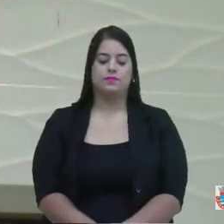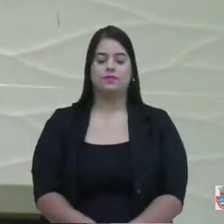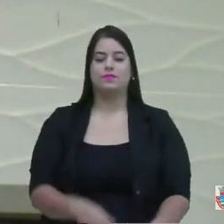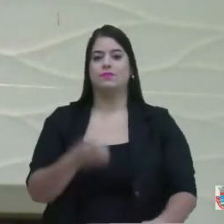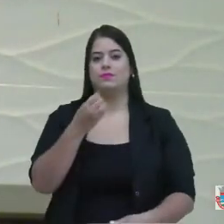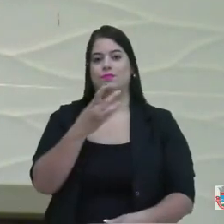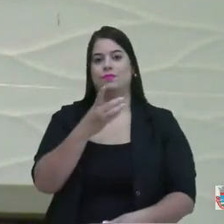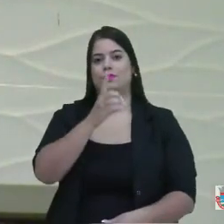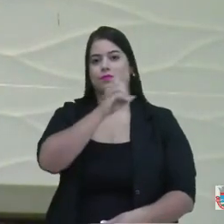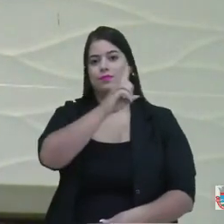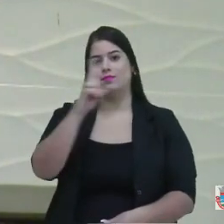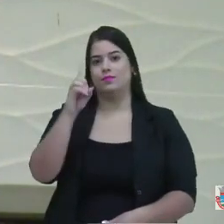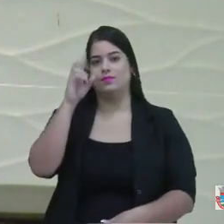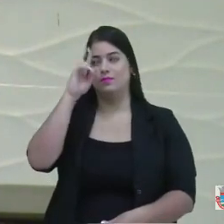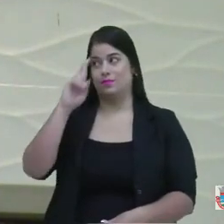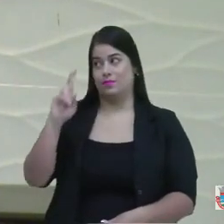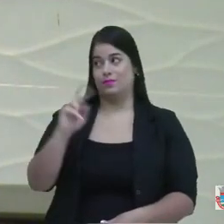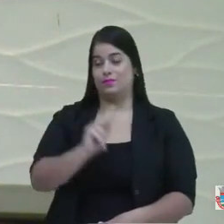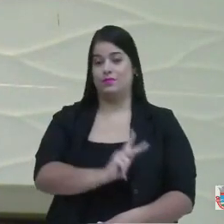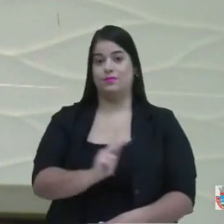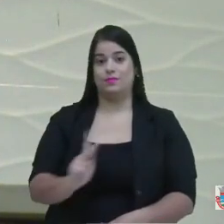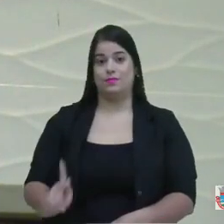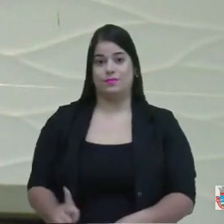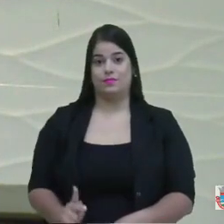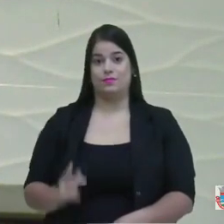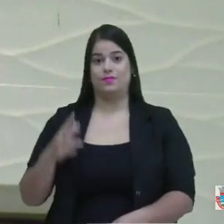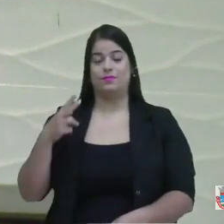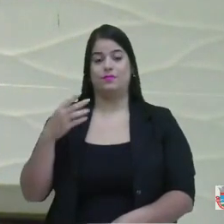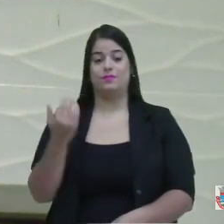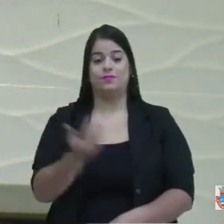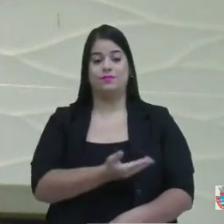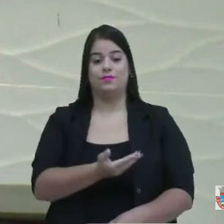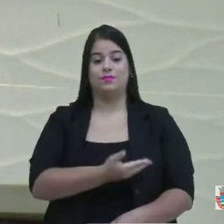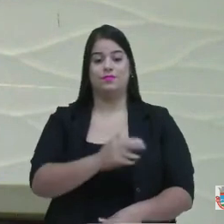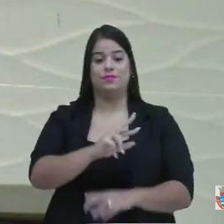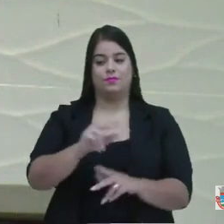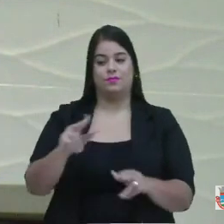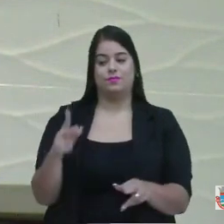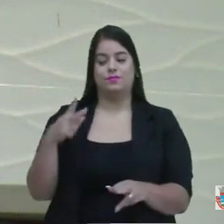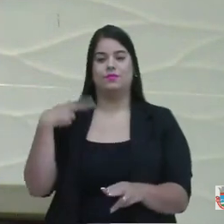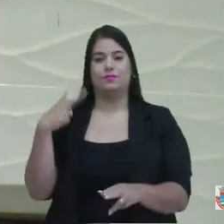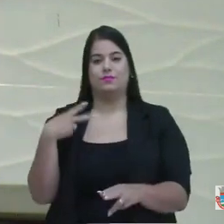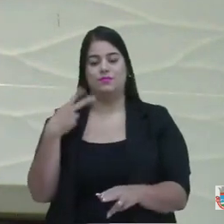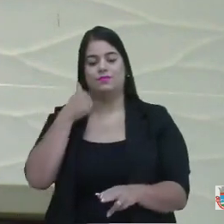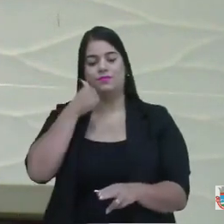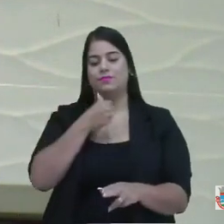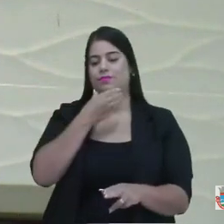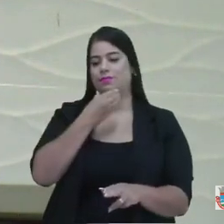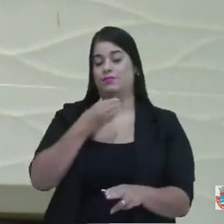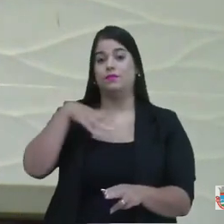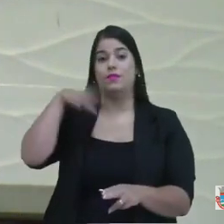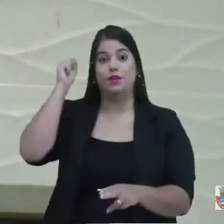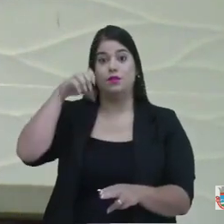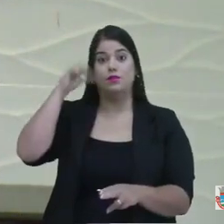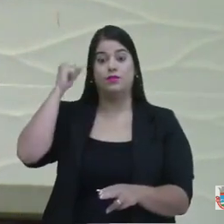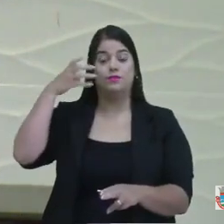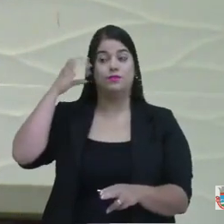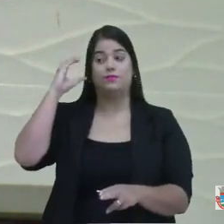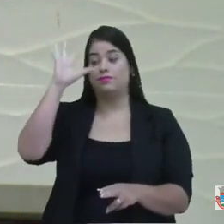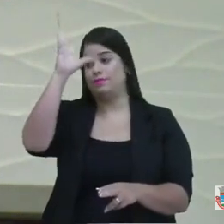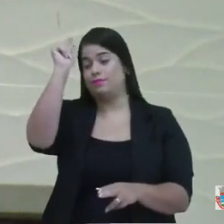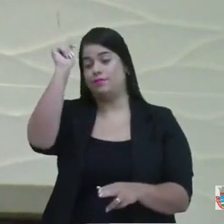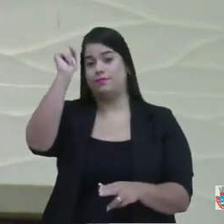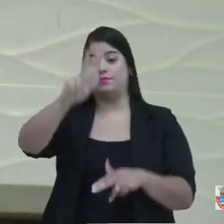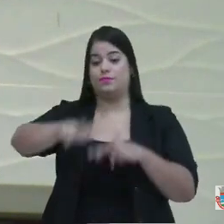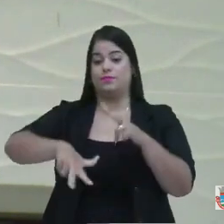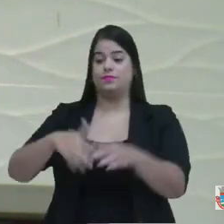Bom dia, senhor presidente, colegas vereadores, vereadoras, né? Ouvintes da Rádio São Bento FM, Espírito